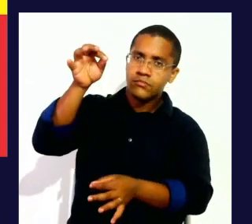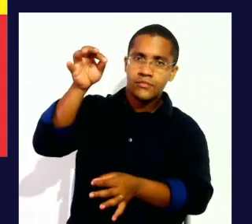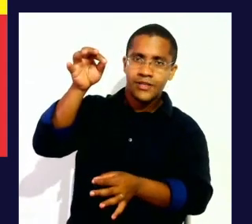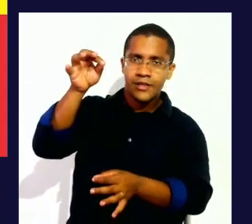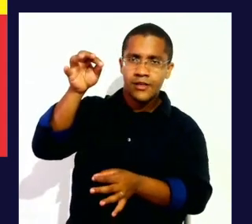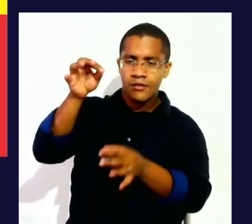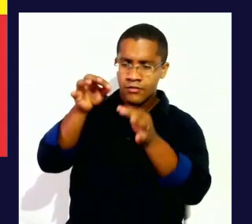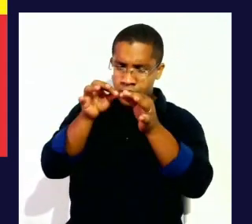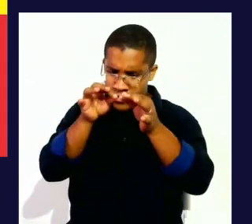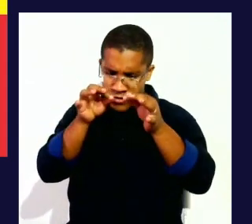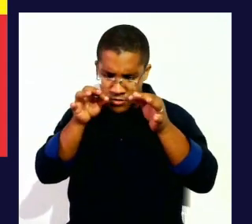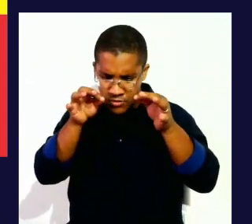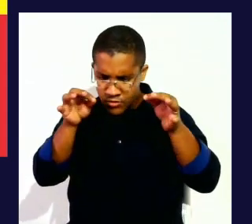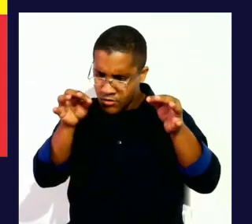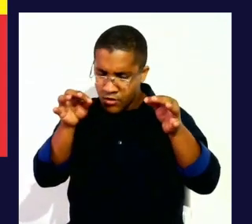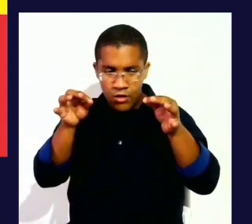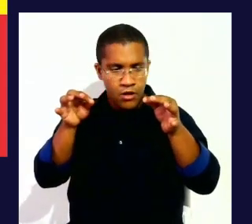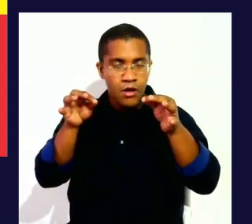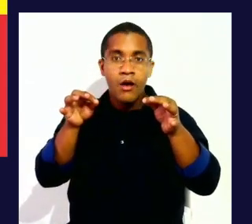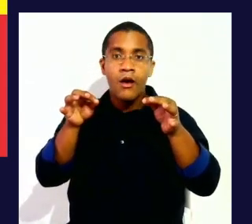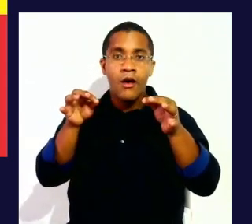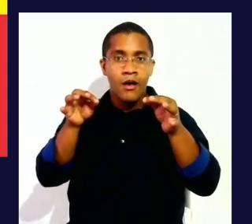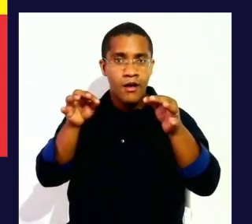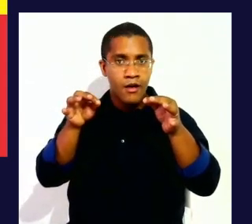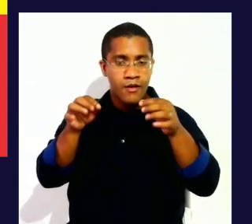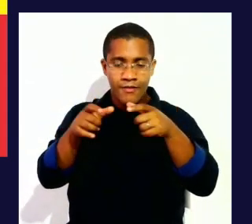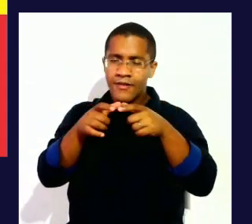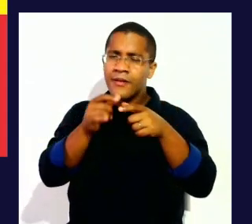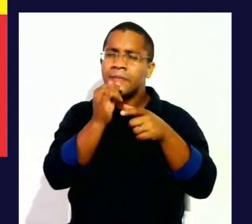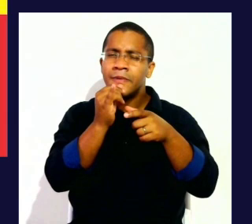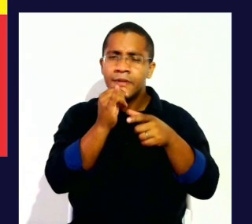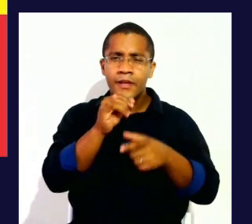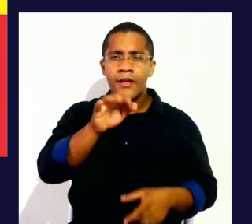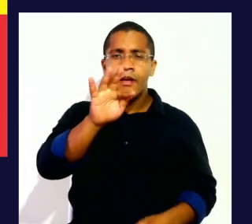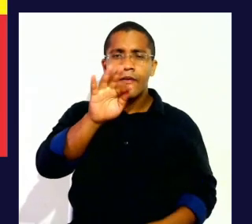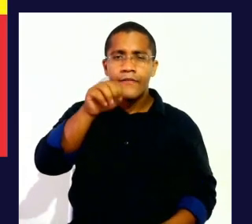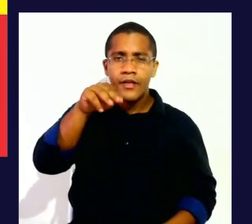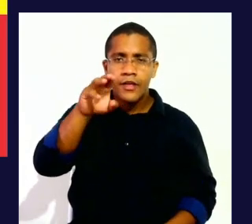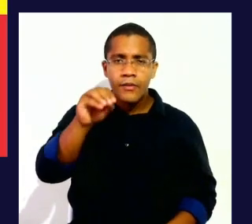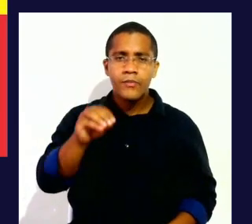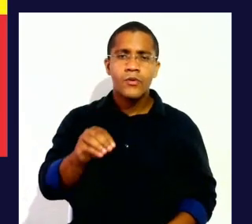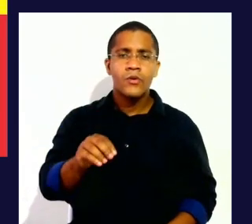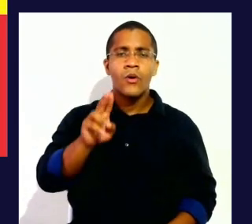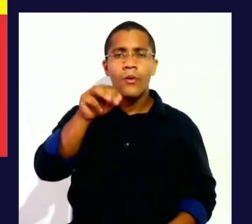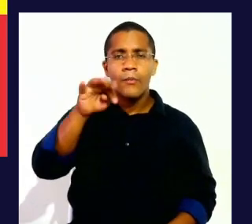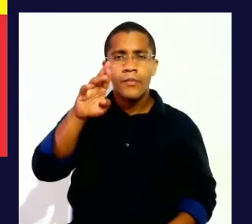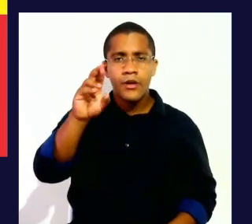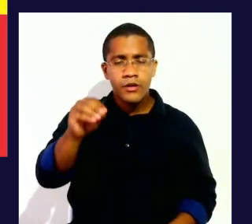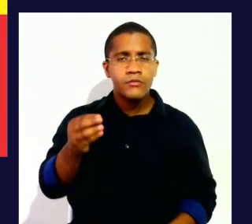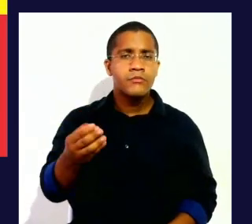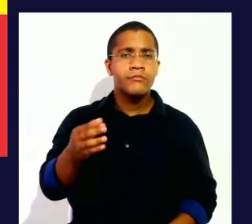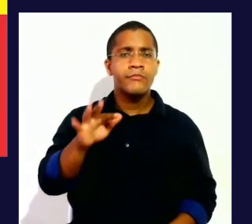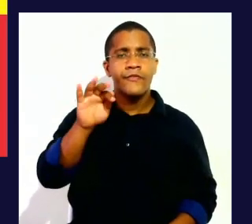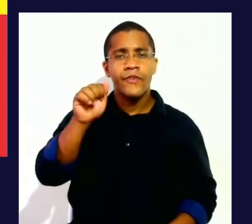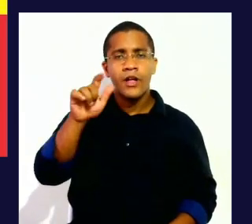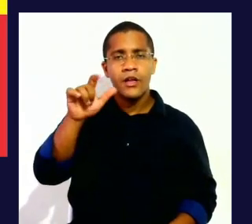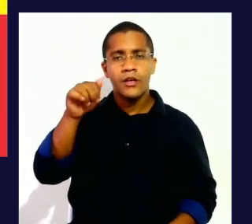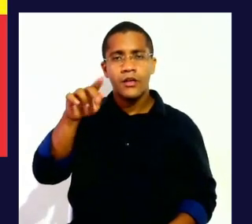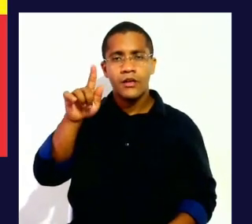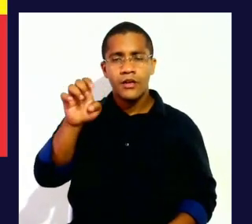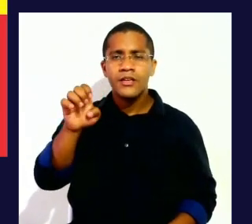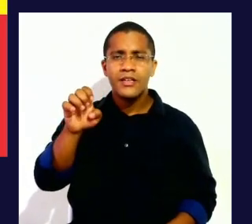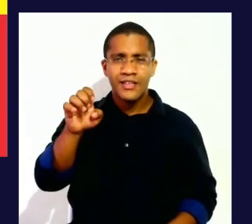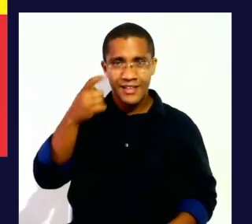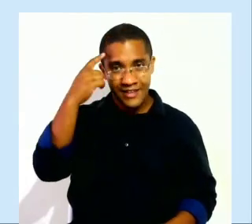comprimento maior, que é a largura e a espessura. Por exemplo, o fêmur, húmero, falange. O fêmur,